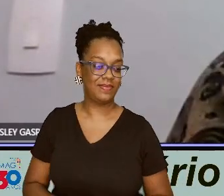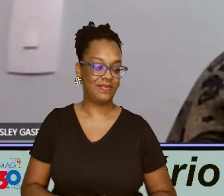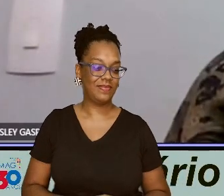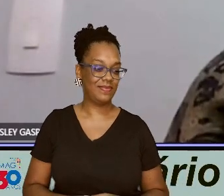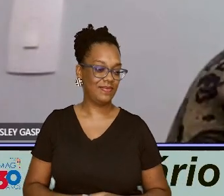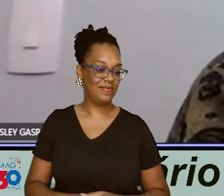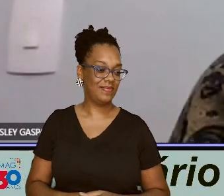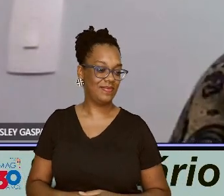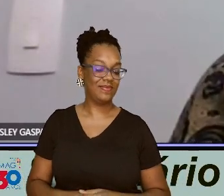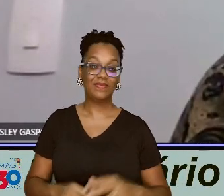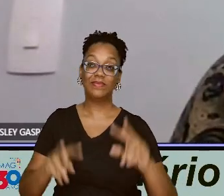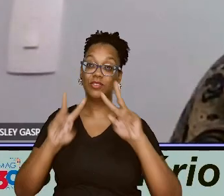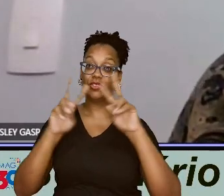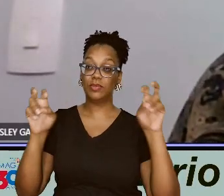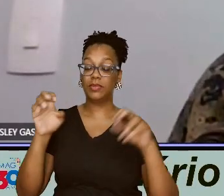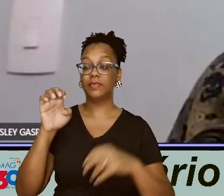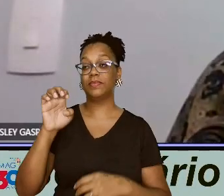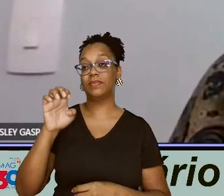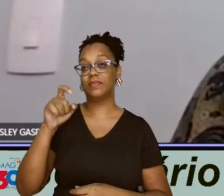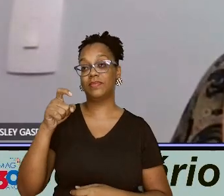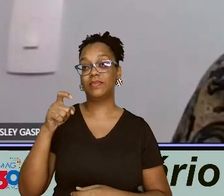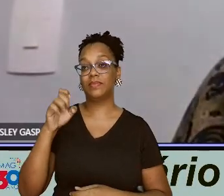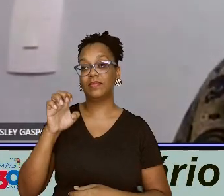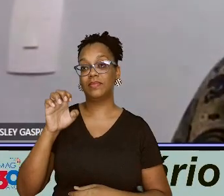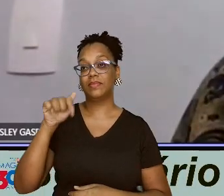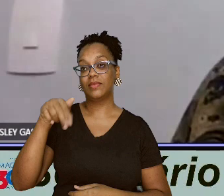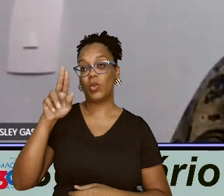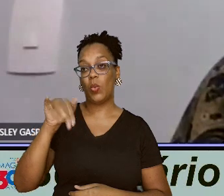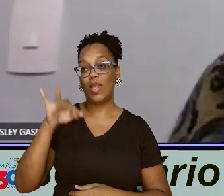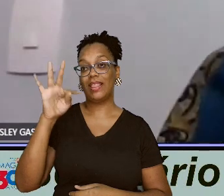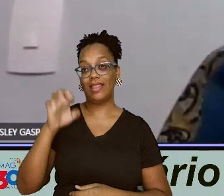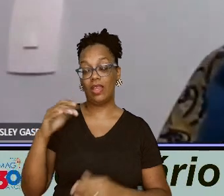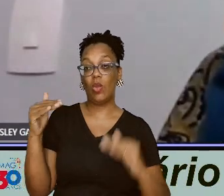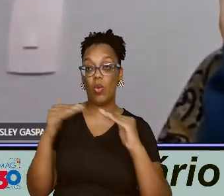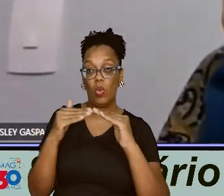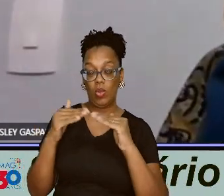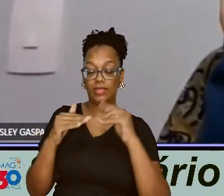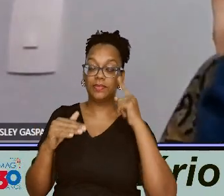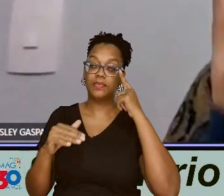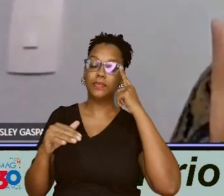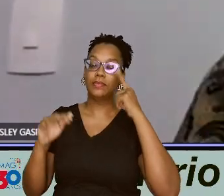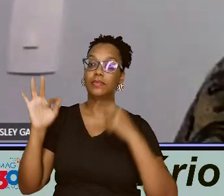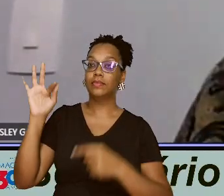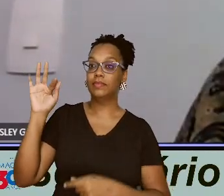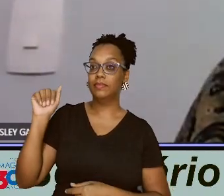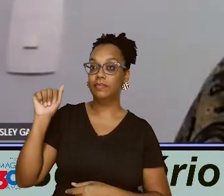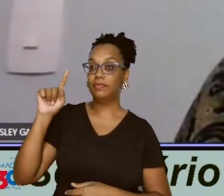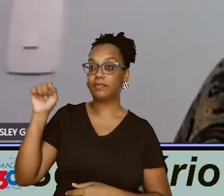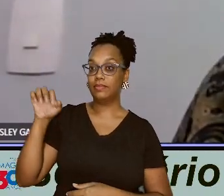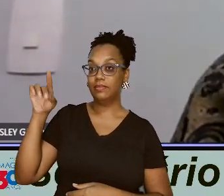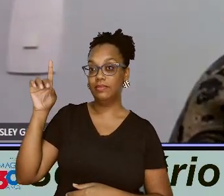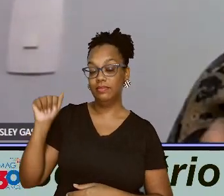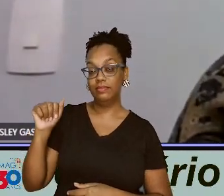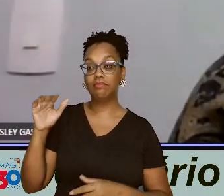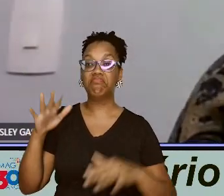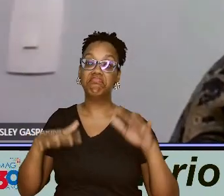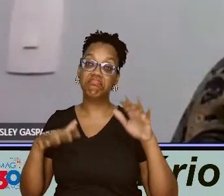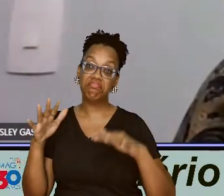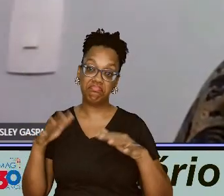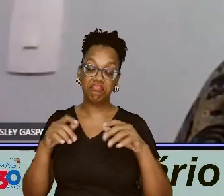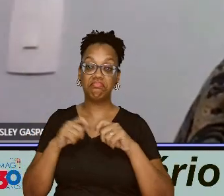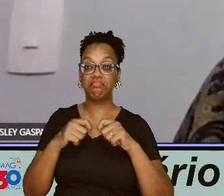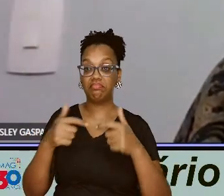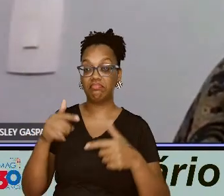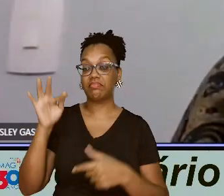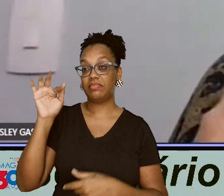ao exequente, quando ele concorda, para a Fazenda, talvez tenha sido, para a Fazenda Nacional